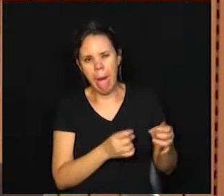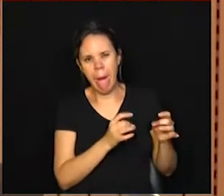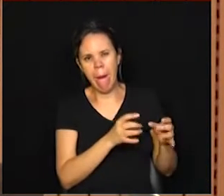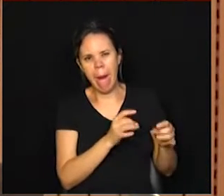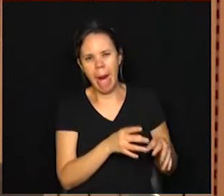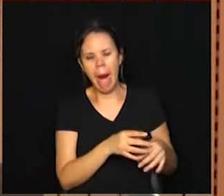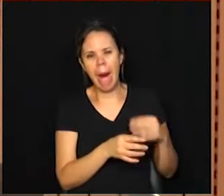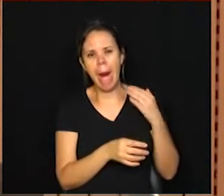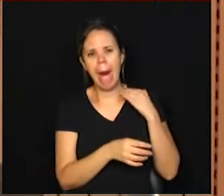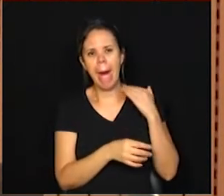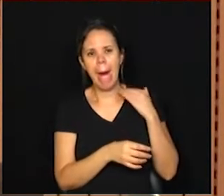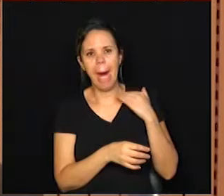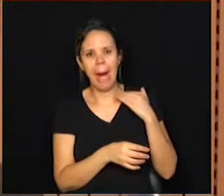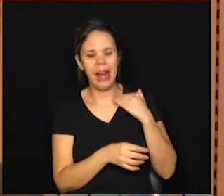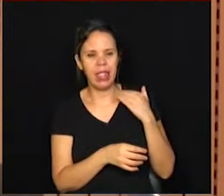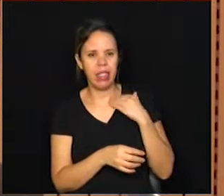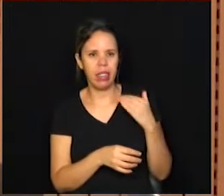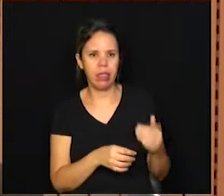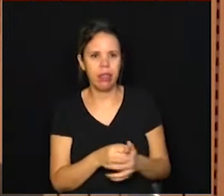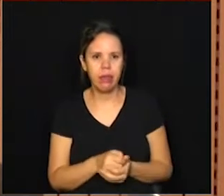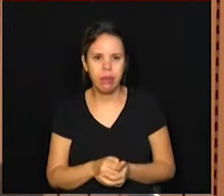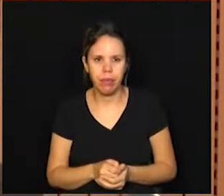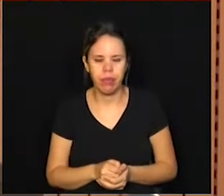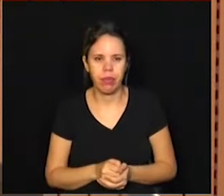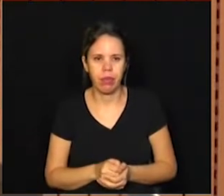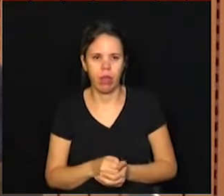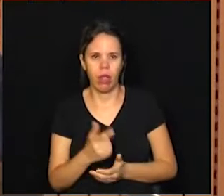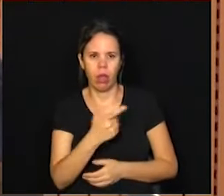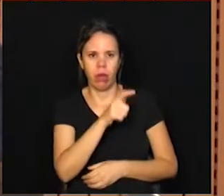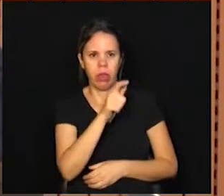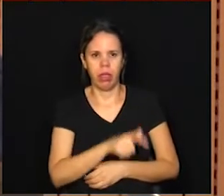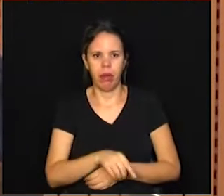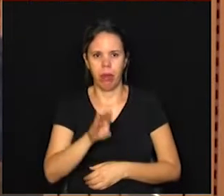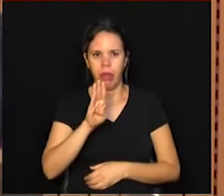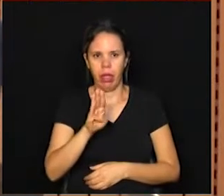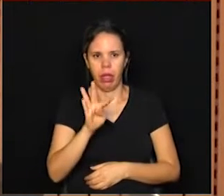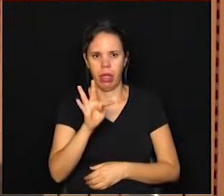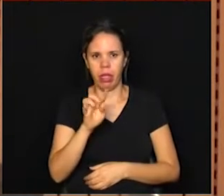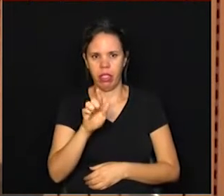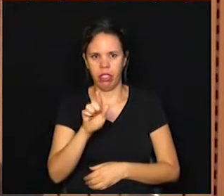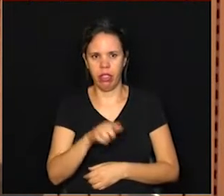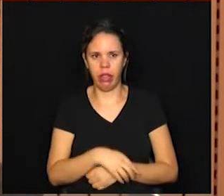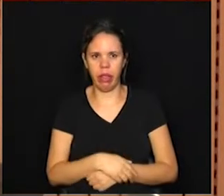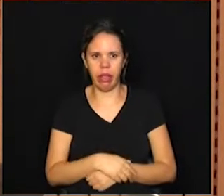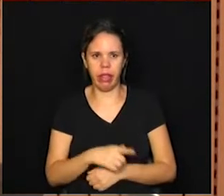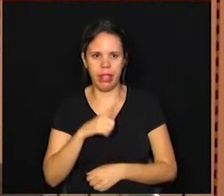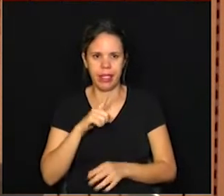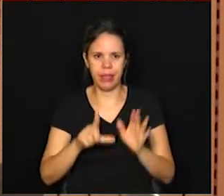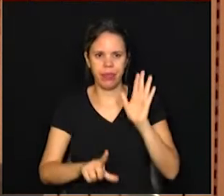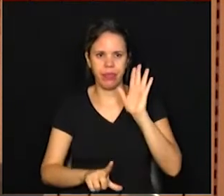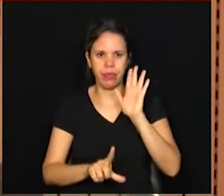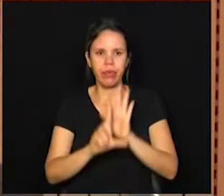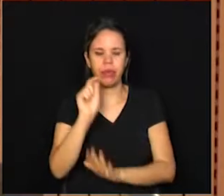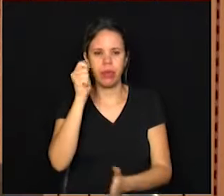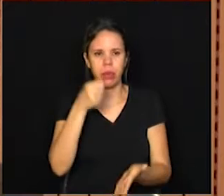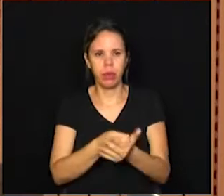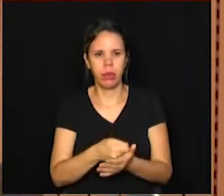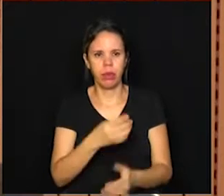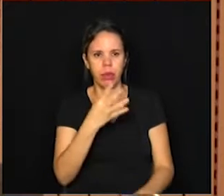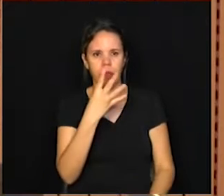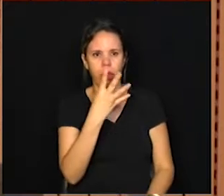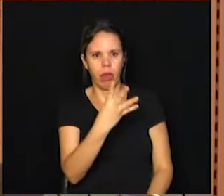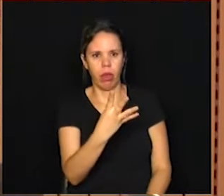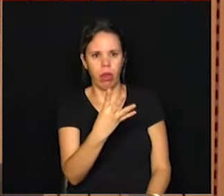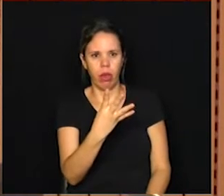o Banco Garantia, para o André Esteves, o BTG, e ele teve um lucro, pagou